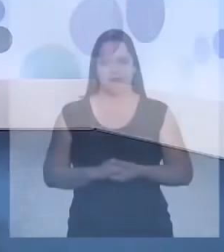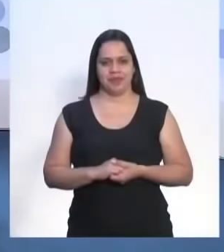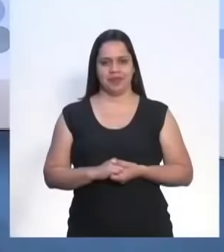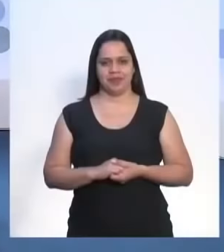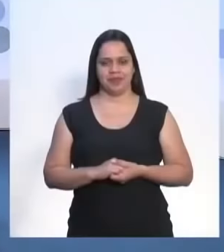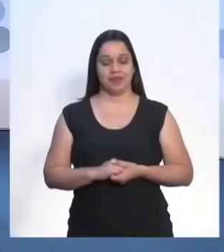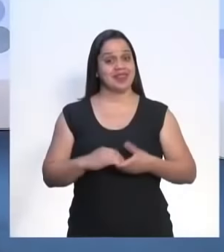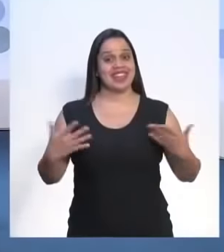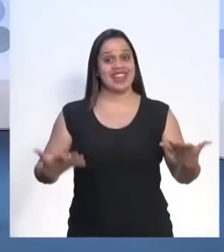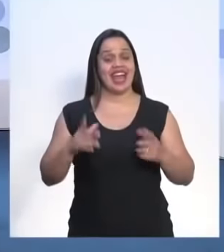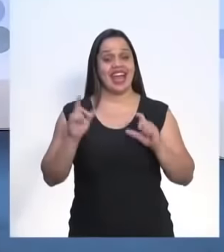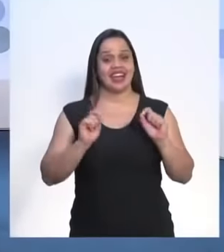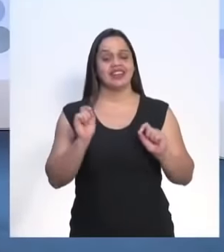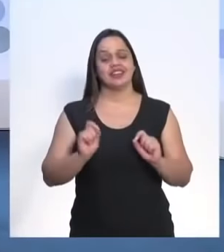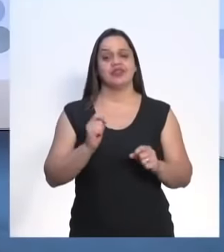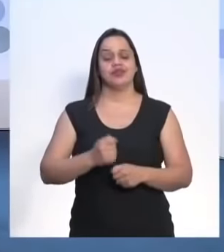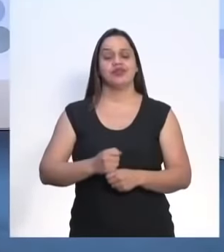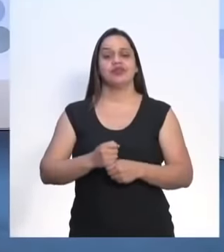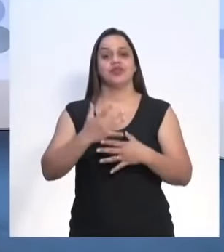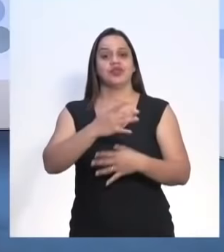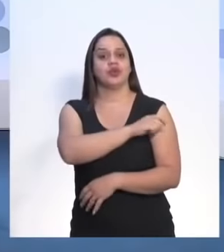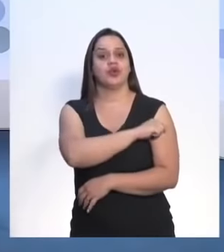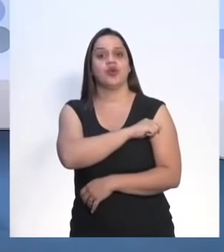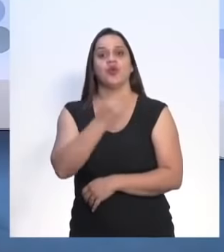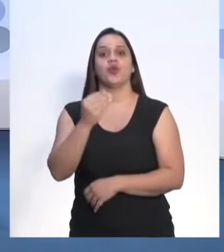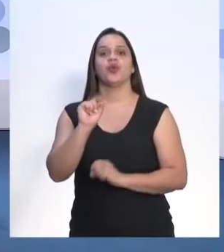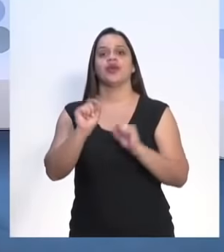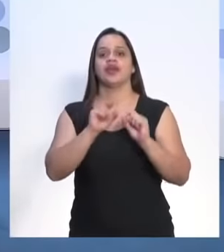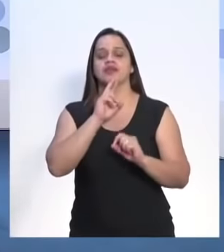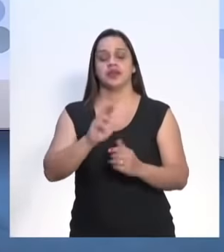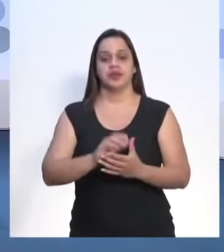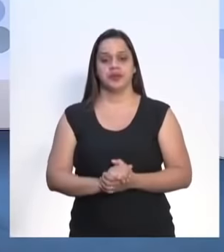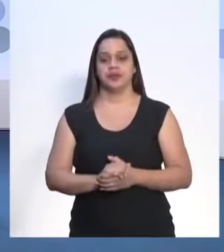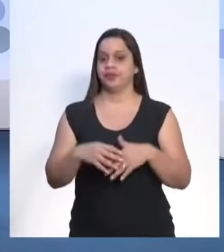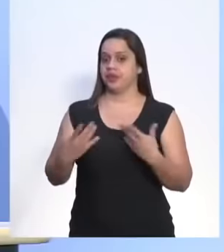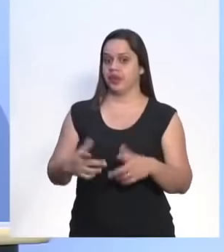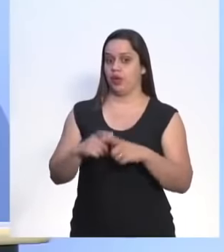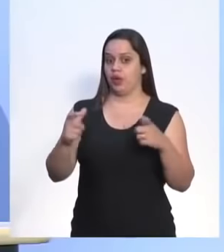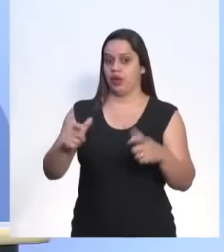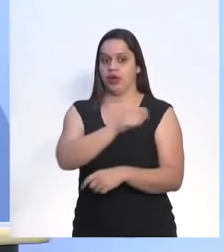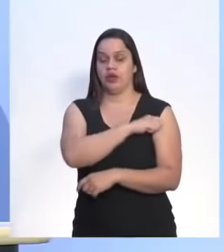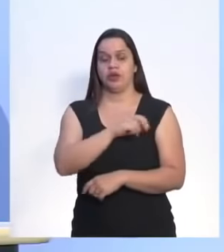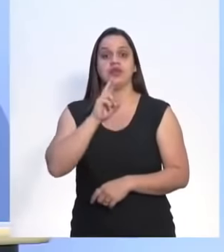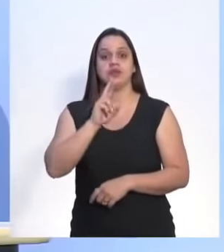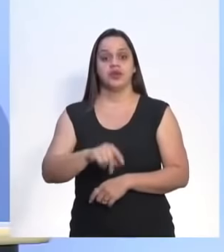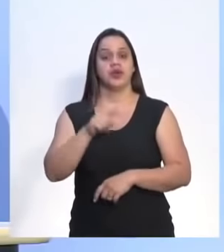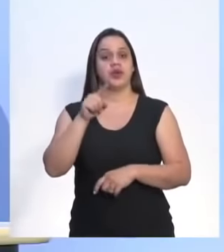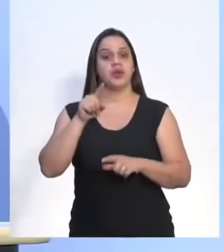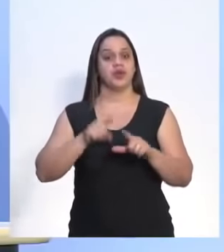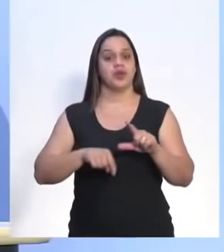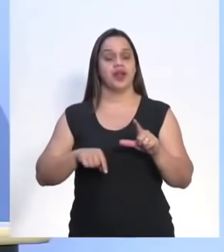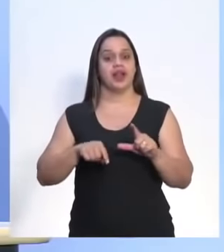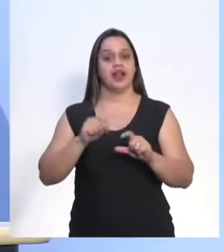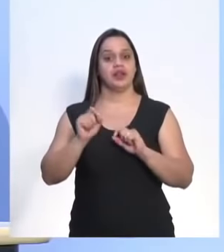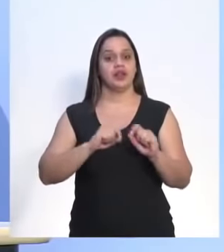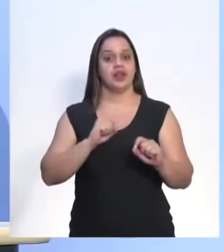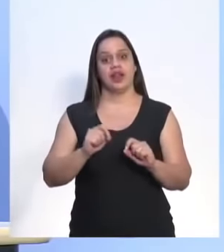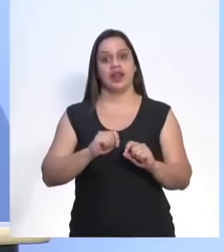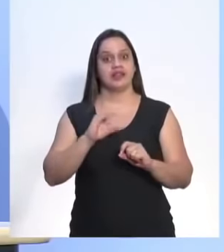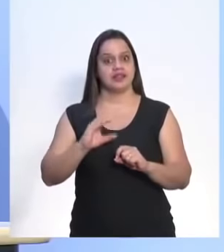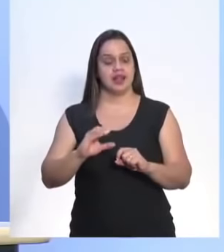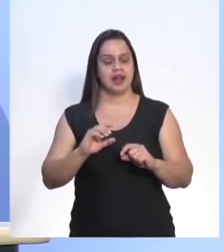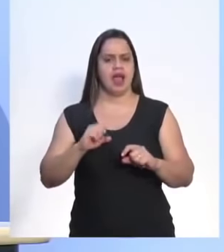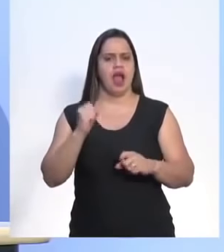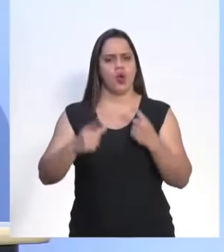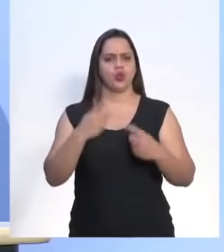E aí, o que eles colocaram? Olha, grande parte colocou C. Alguns colocaram B. E aí